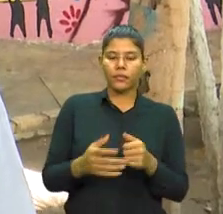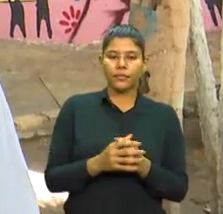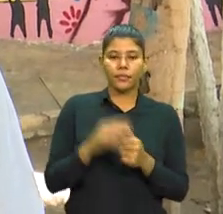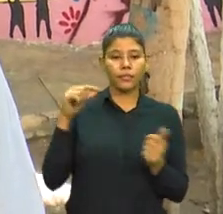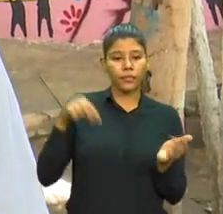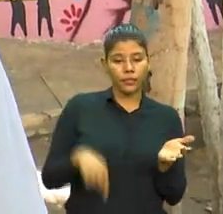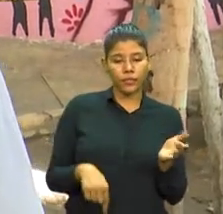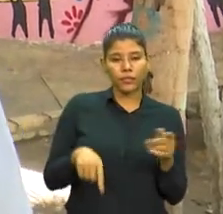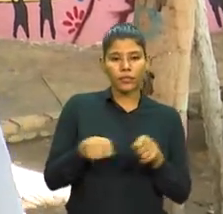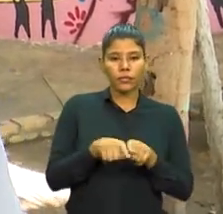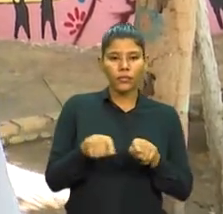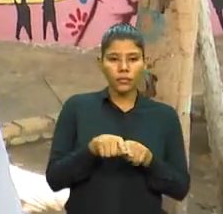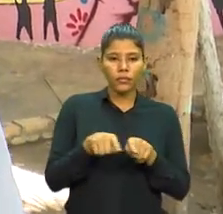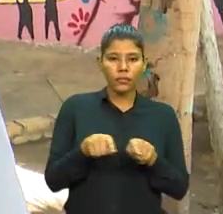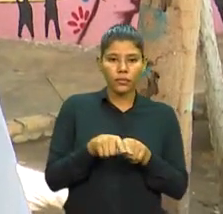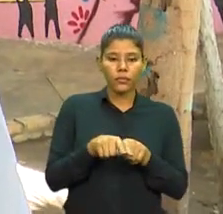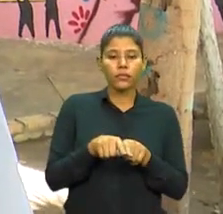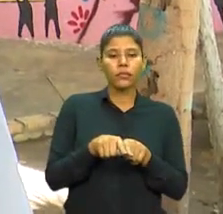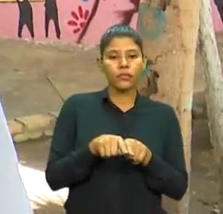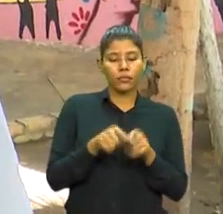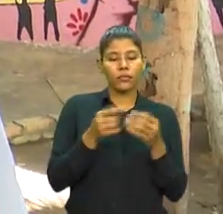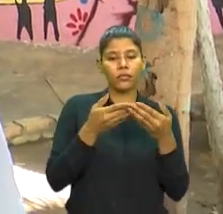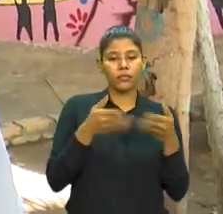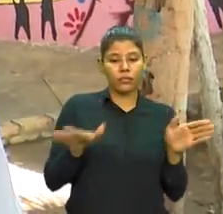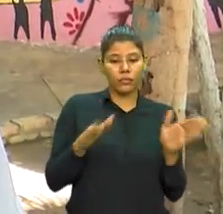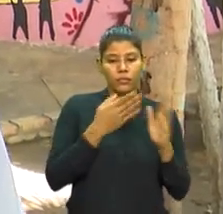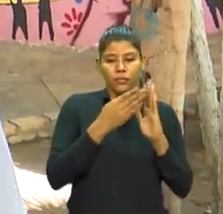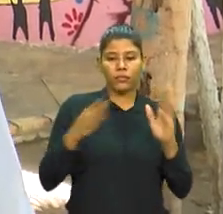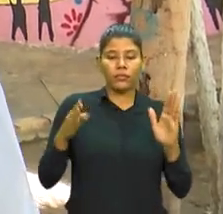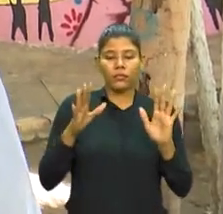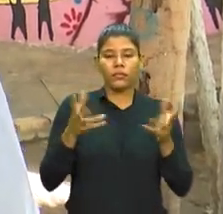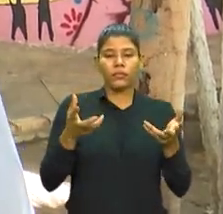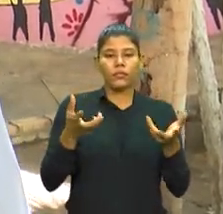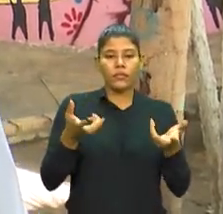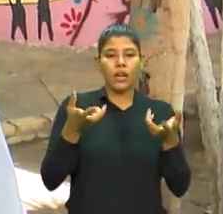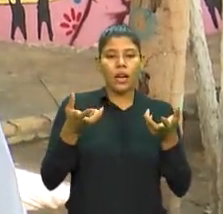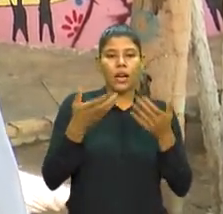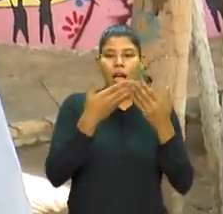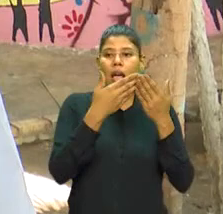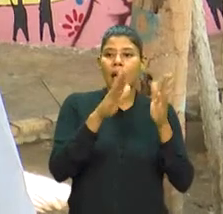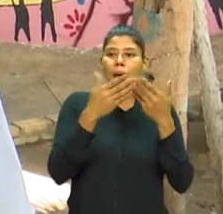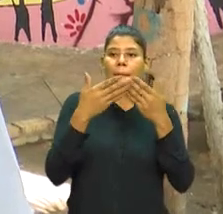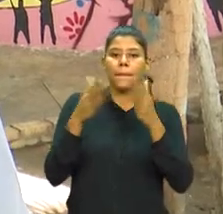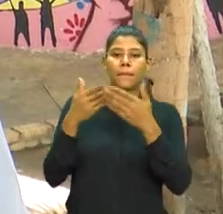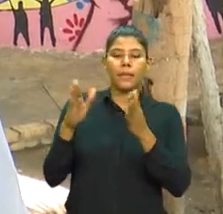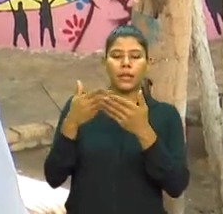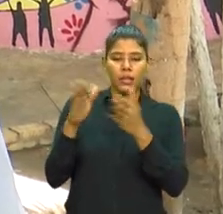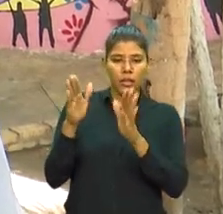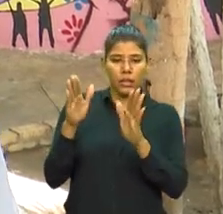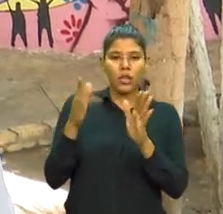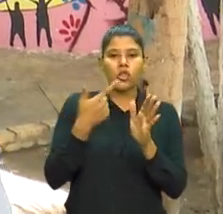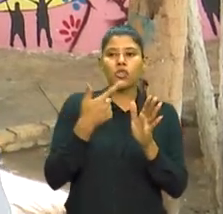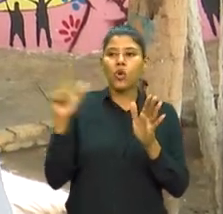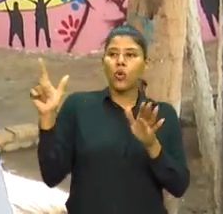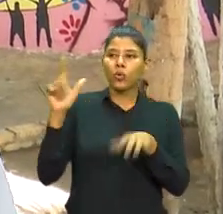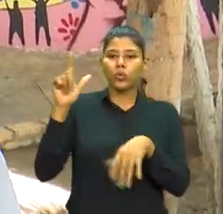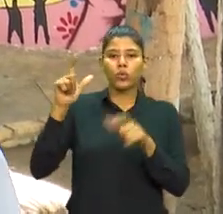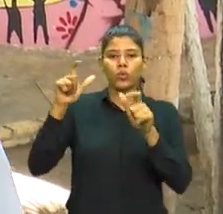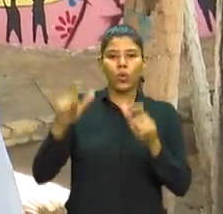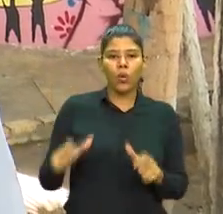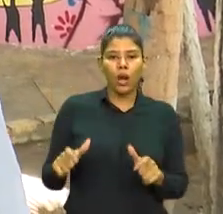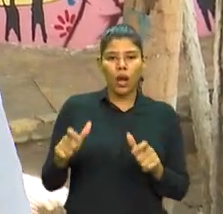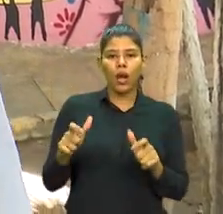gente planeja também a gente vem estudando a implantação desse dessa mesma metodologia em outros equipamentos soci assenciais